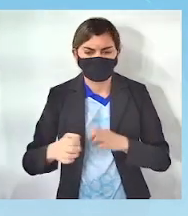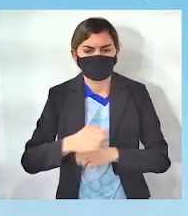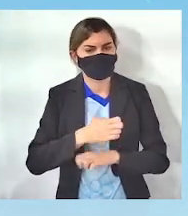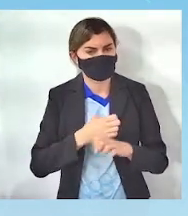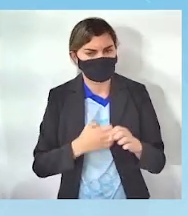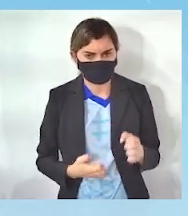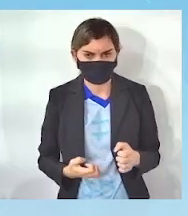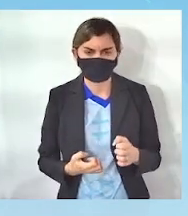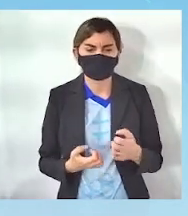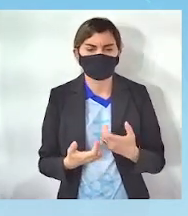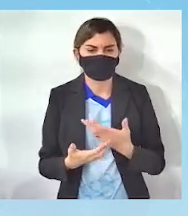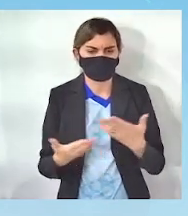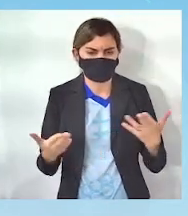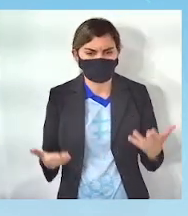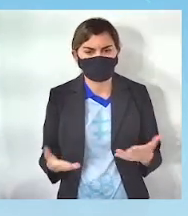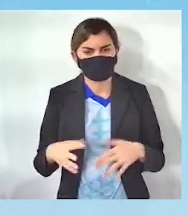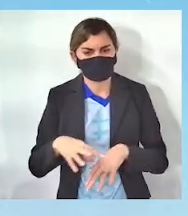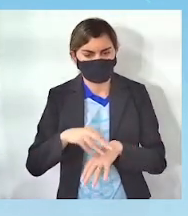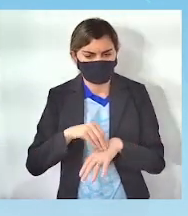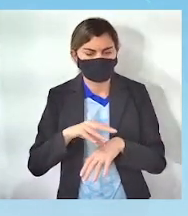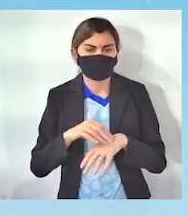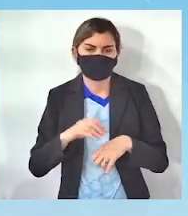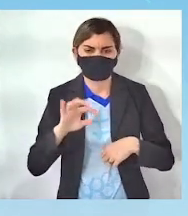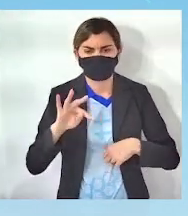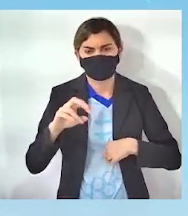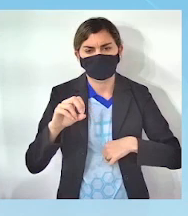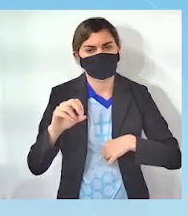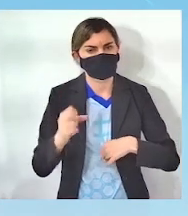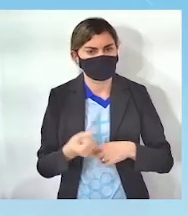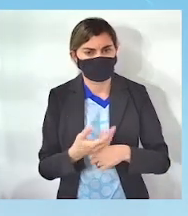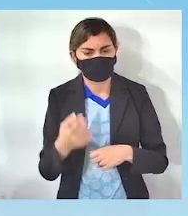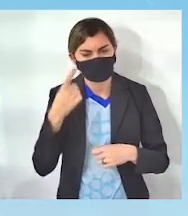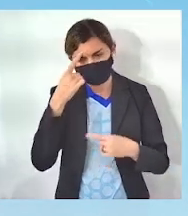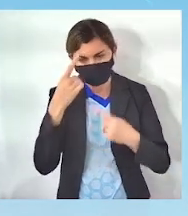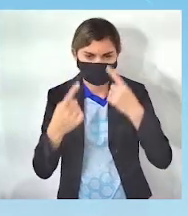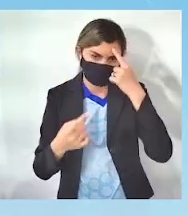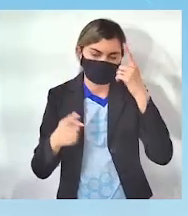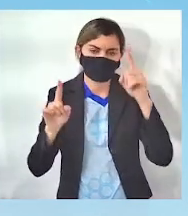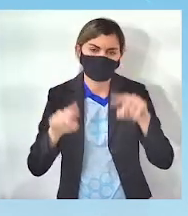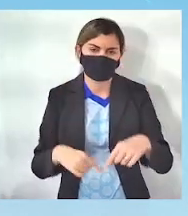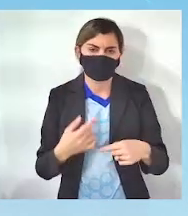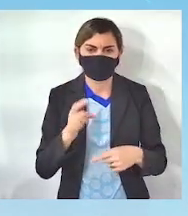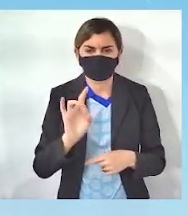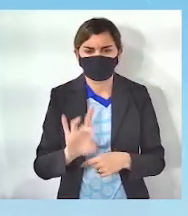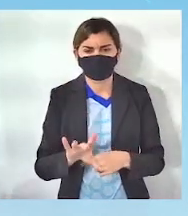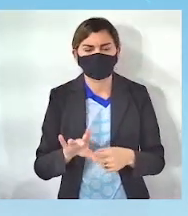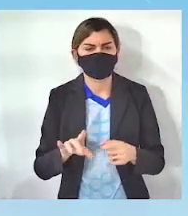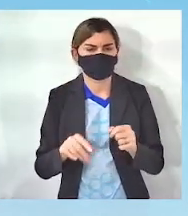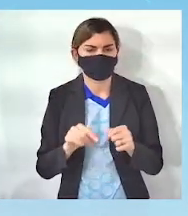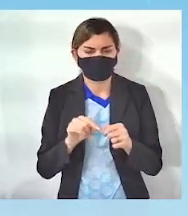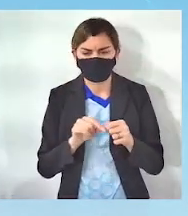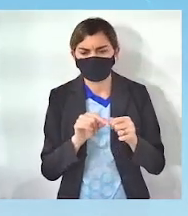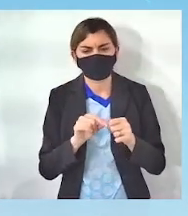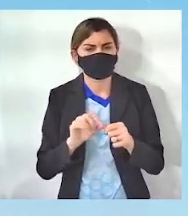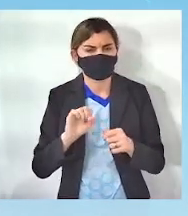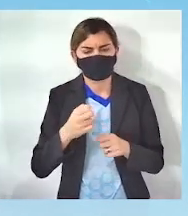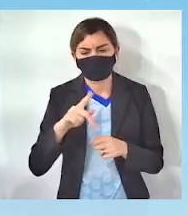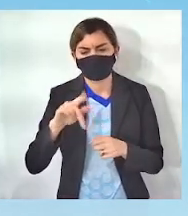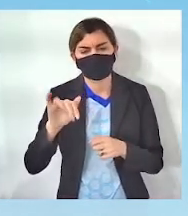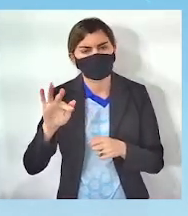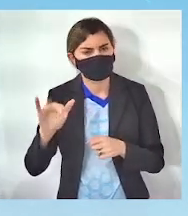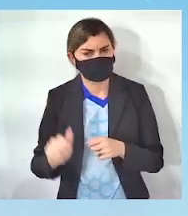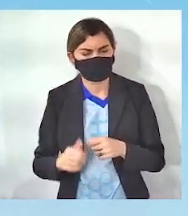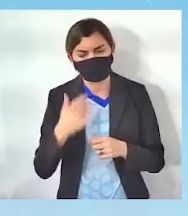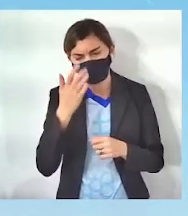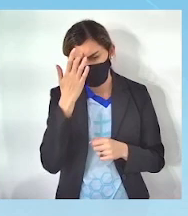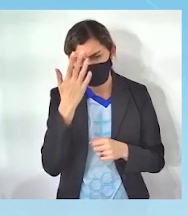eram arrancados ou adicionados aos átomos. Então, a ideia era que só o fato deles estiverem na superfície